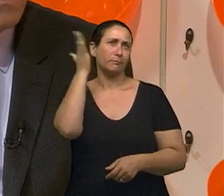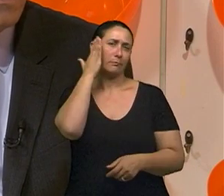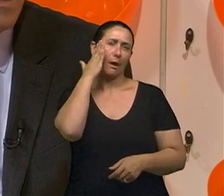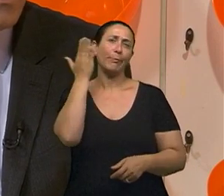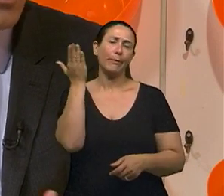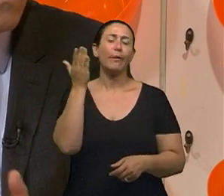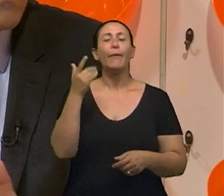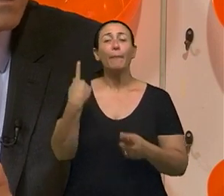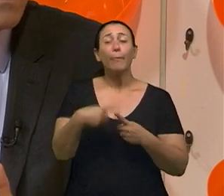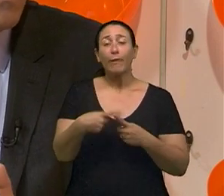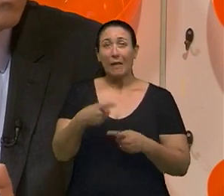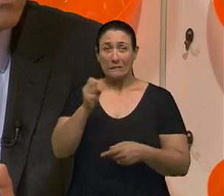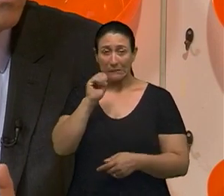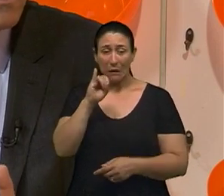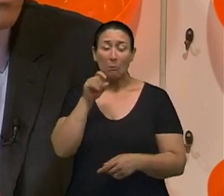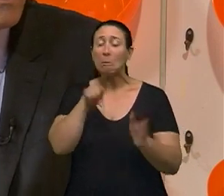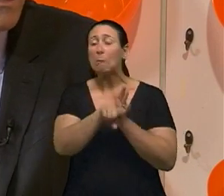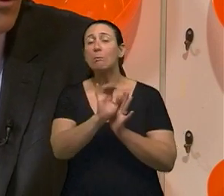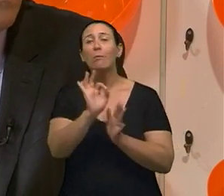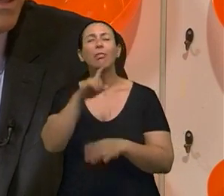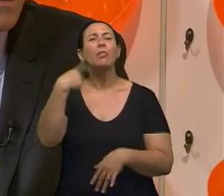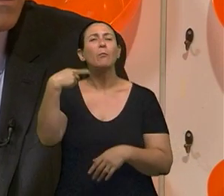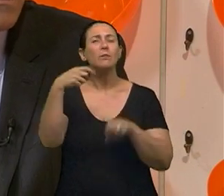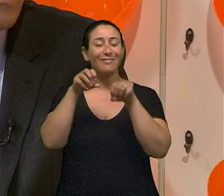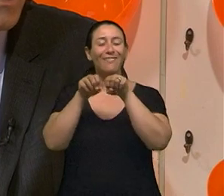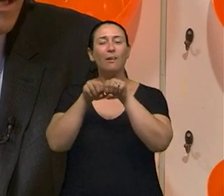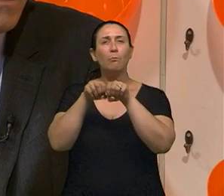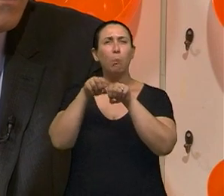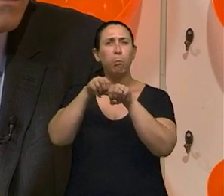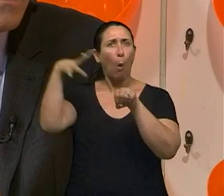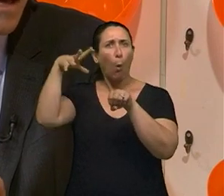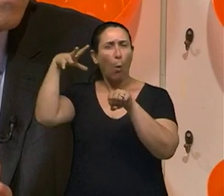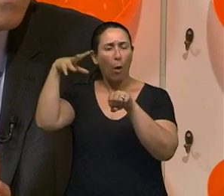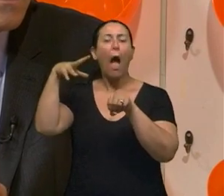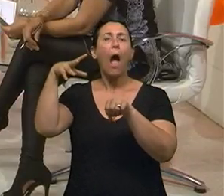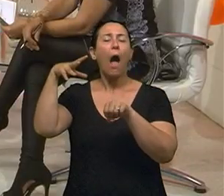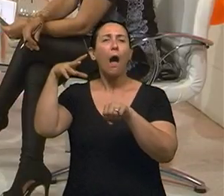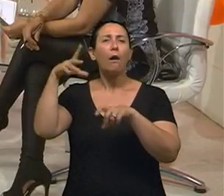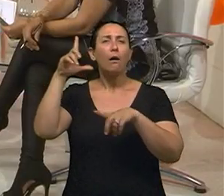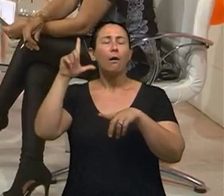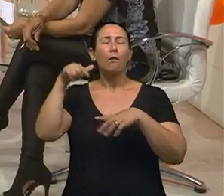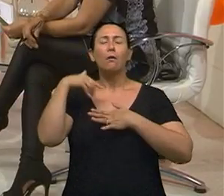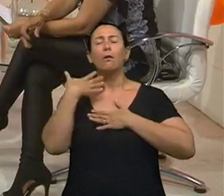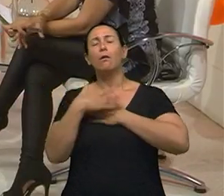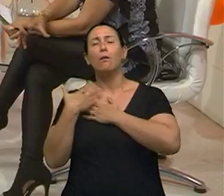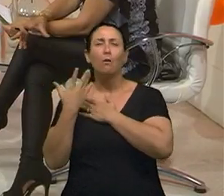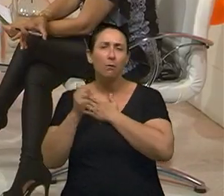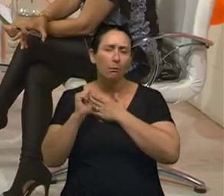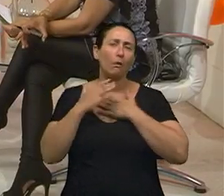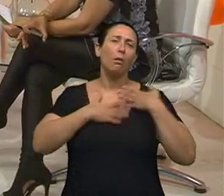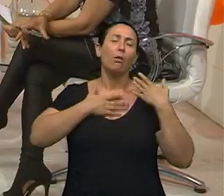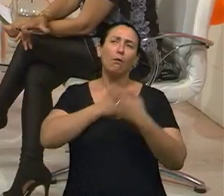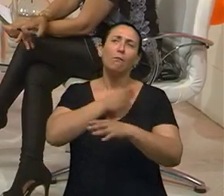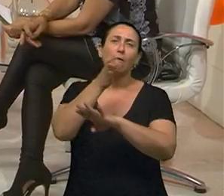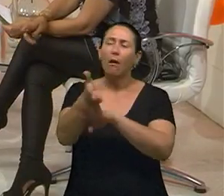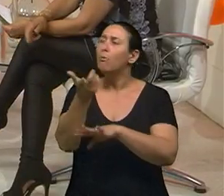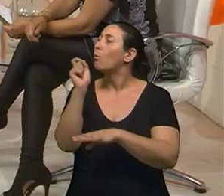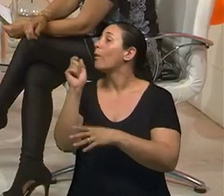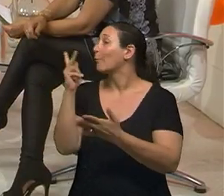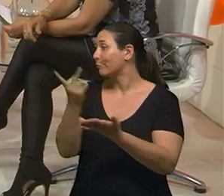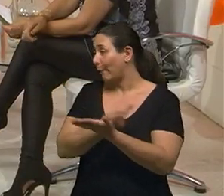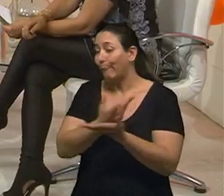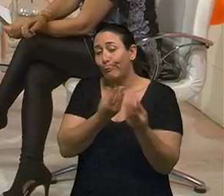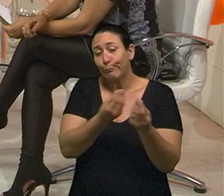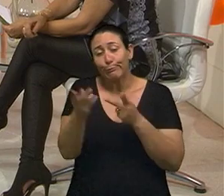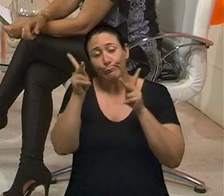diagnóstico e aí só vai ficar sabendo do aneurisma quando ele romper o que aí Aí sim como tu mostraste no início do programa as chances